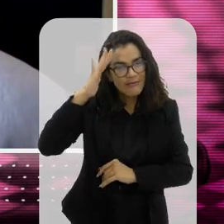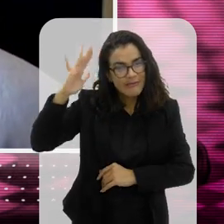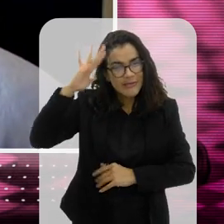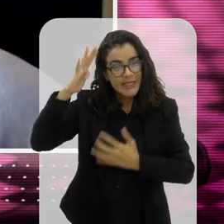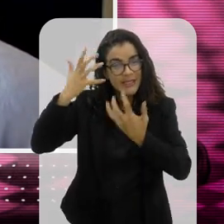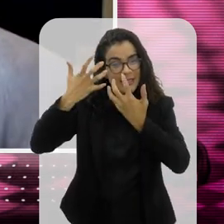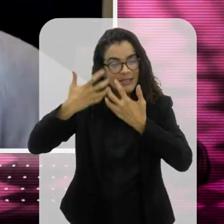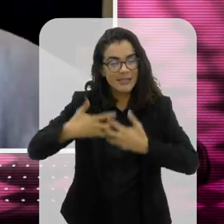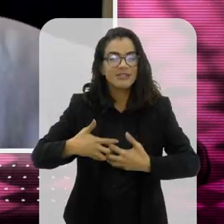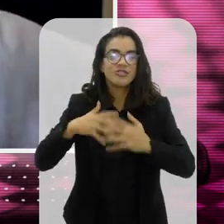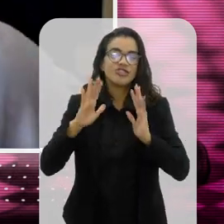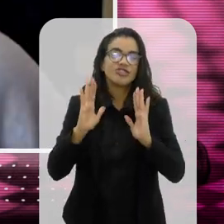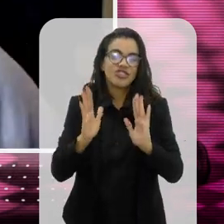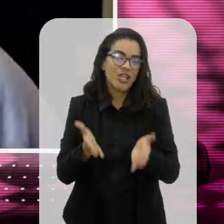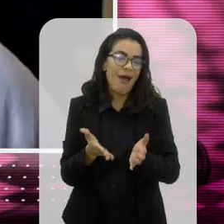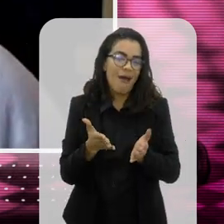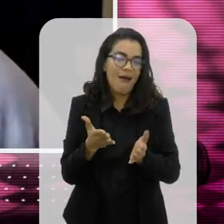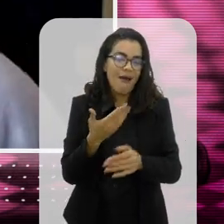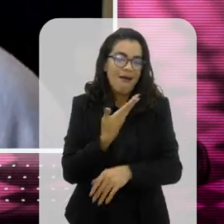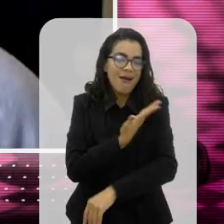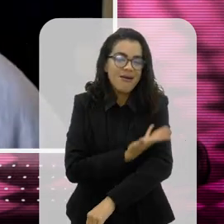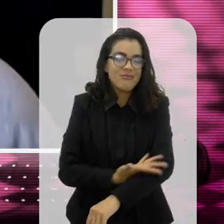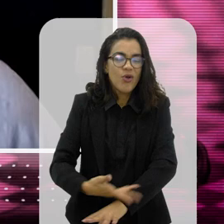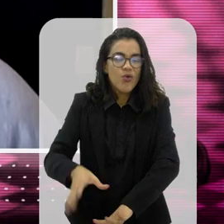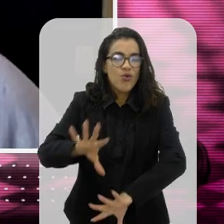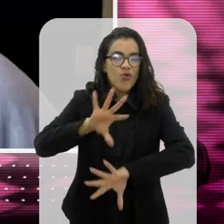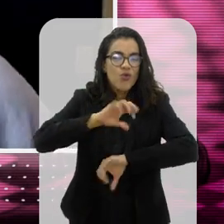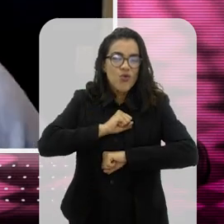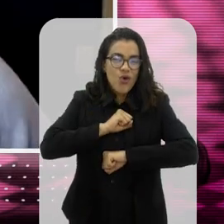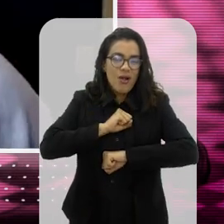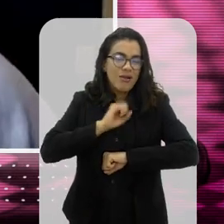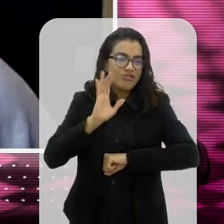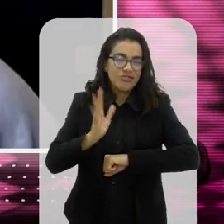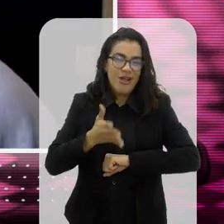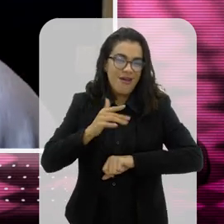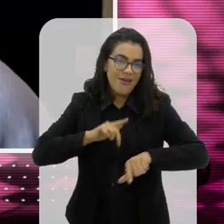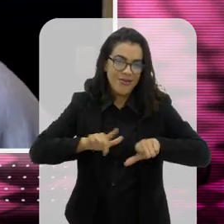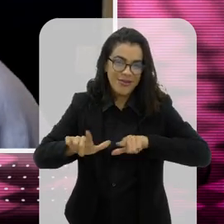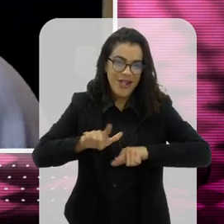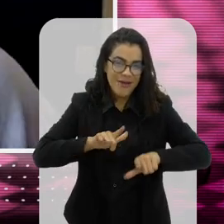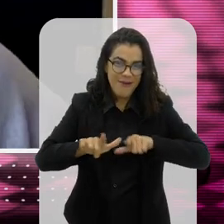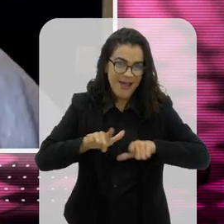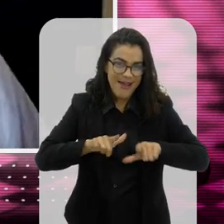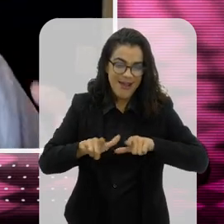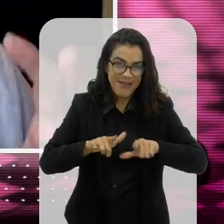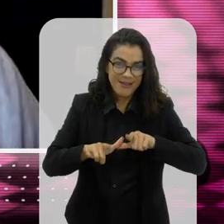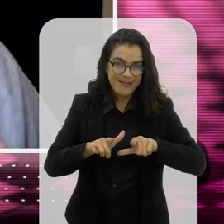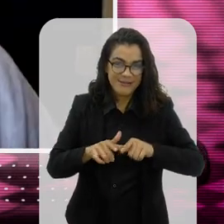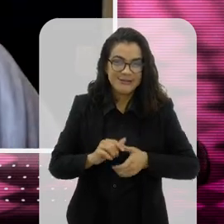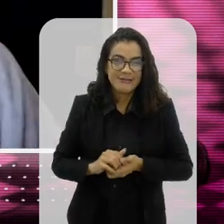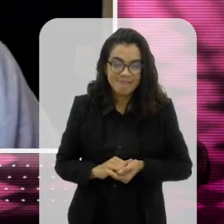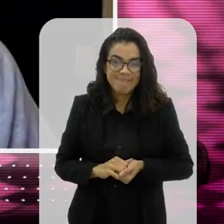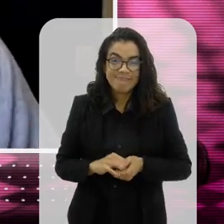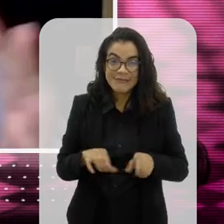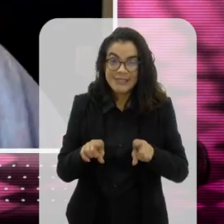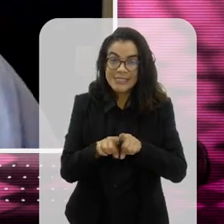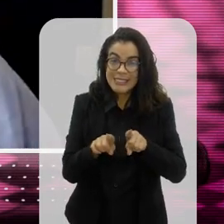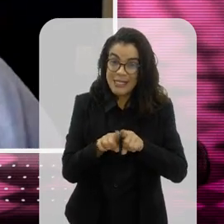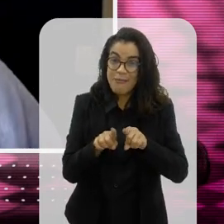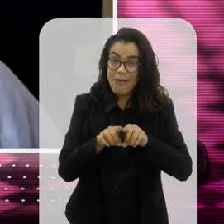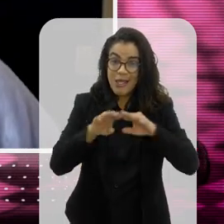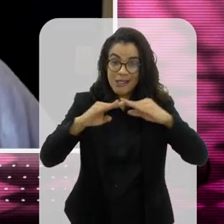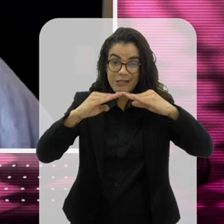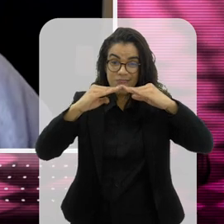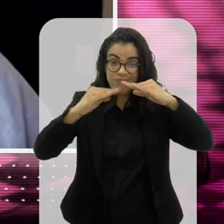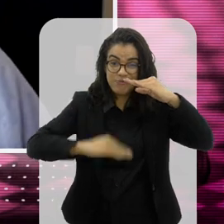de reflexão, isso já é dado, a gente já entende isso como um trabalho, né? E se a gente não olhar para isso como um